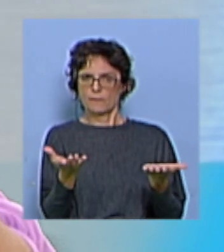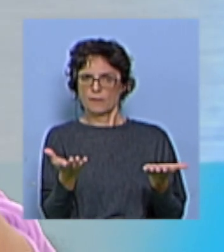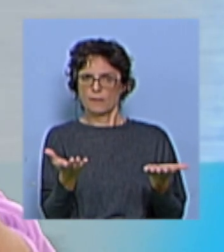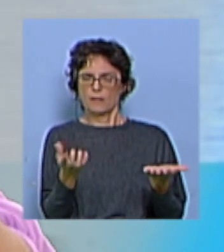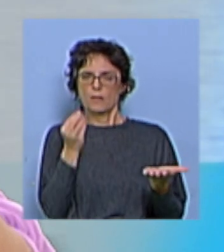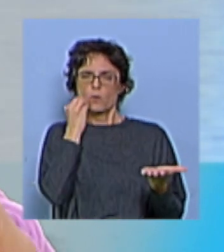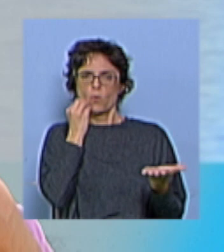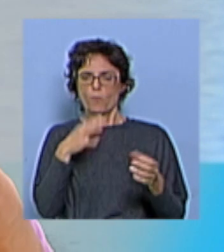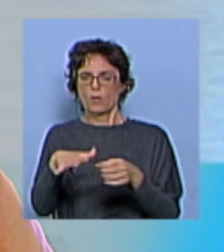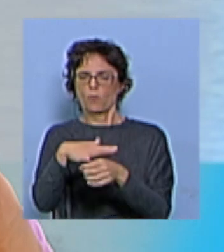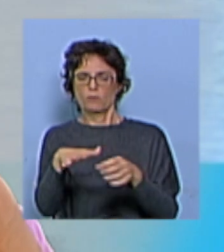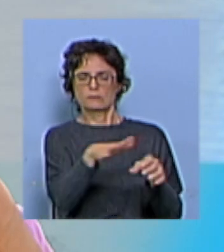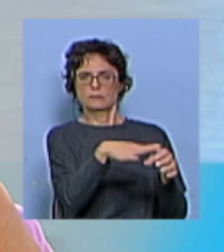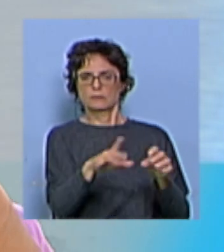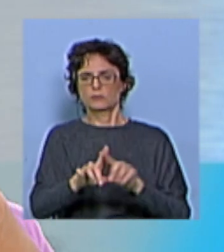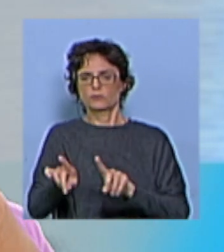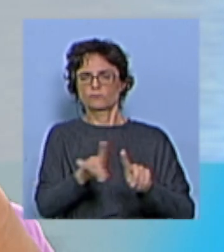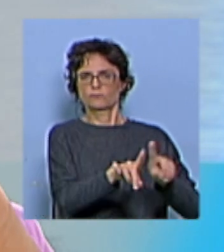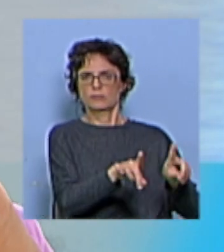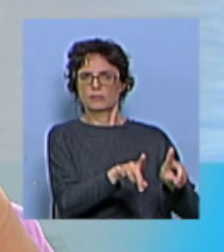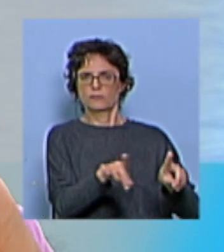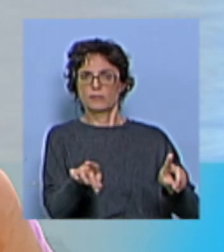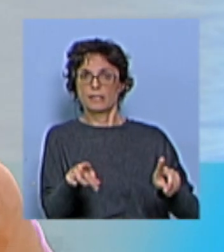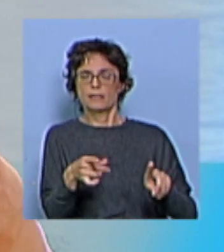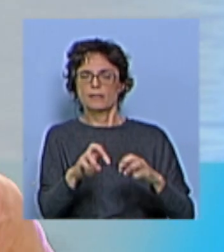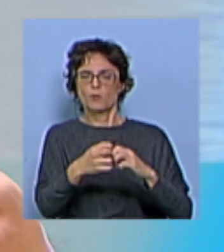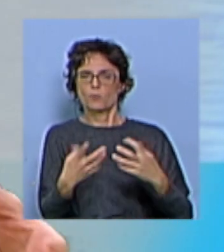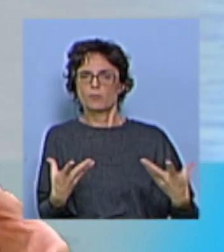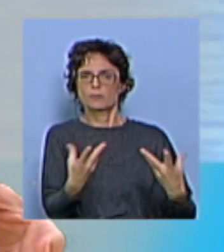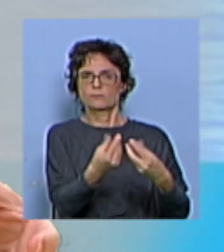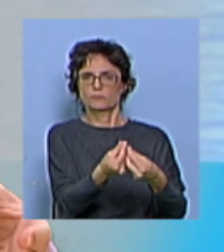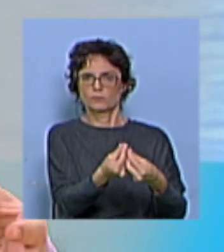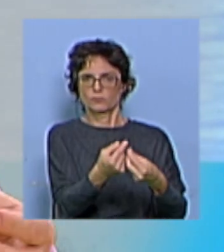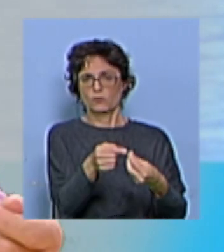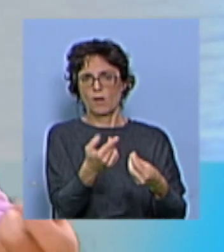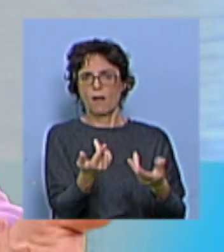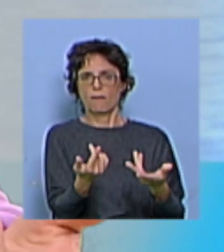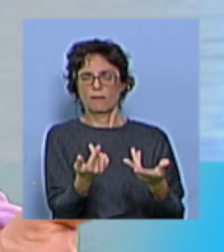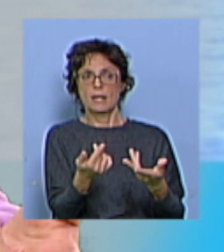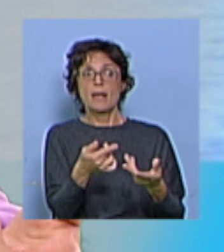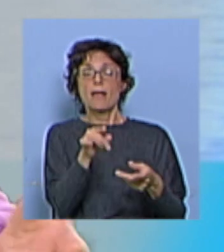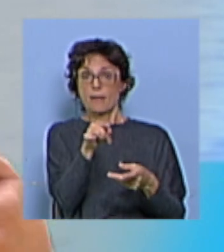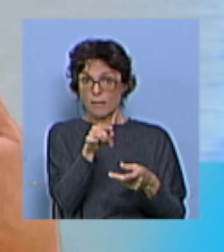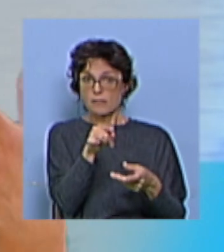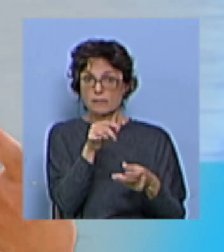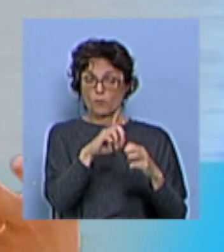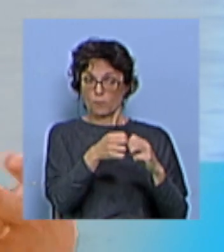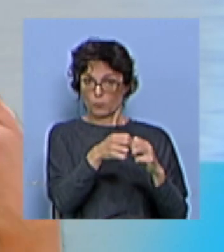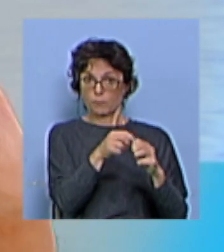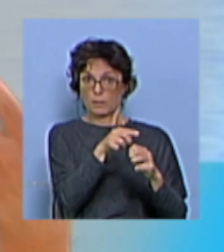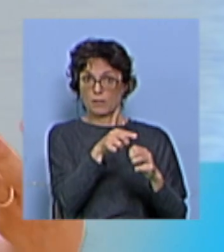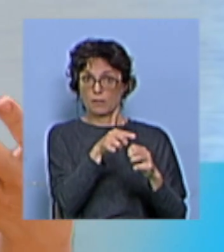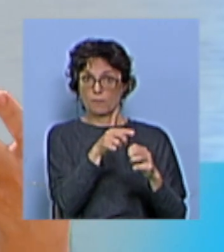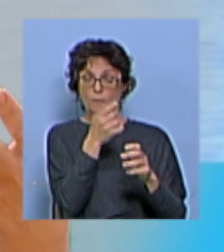E são até muito mais sentidos, a questão das alterações climáticas, são muito mais sentidas nas populações mais vulneráveis, porque vivem mais dependentes